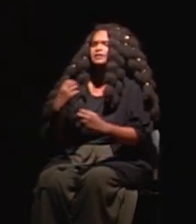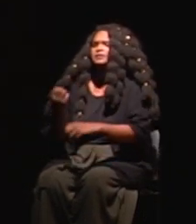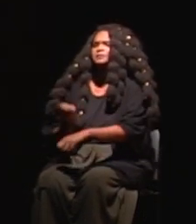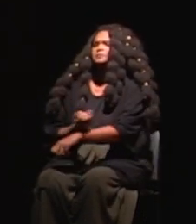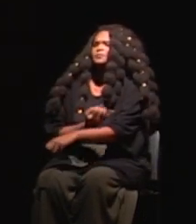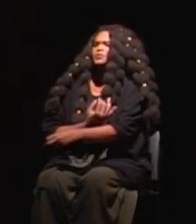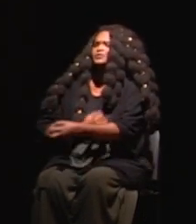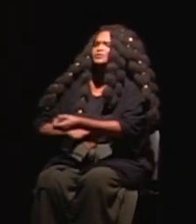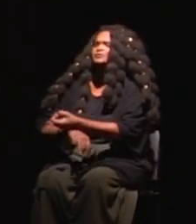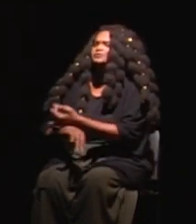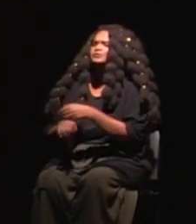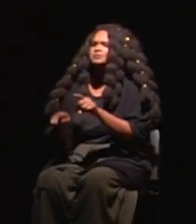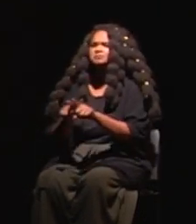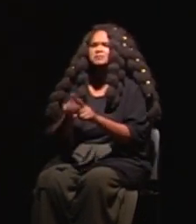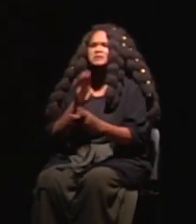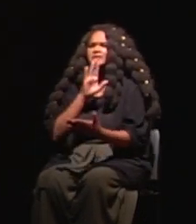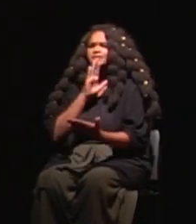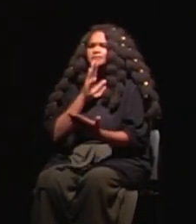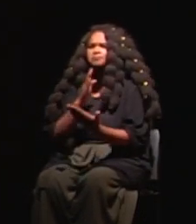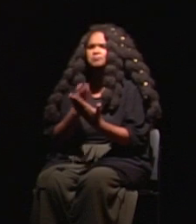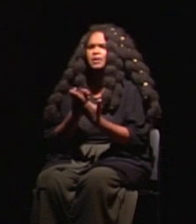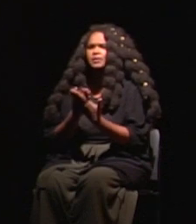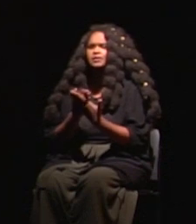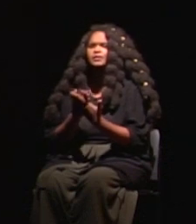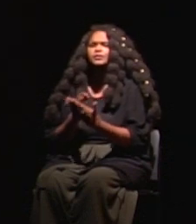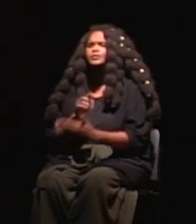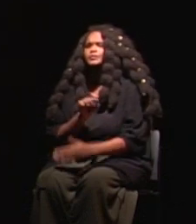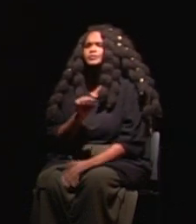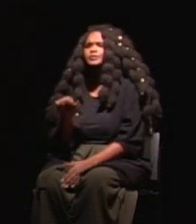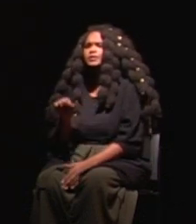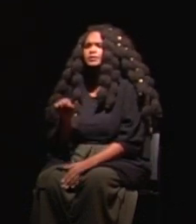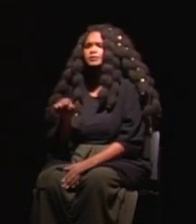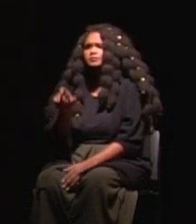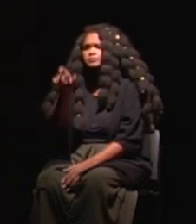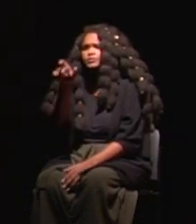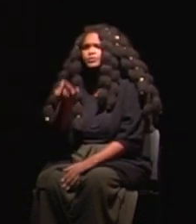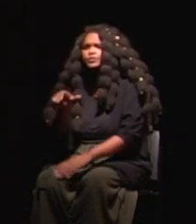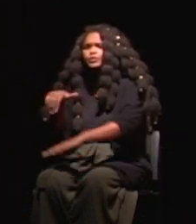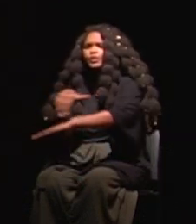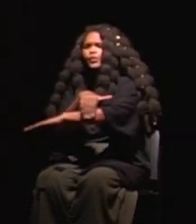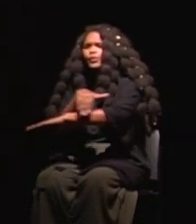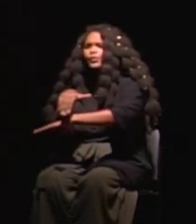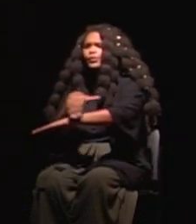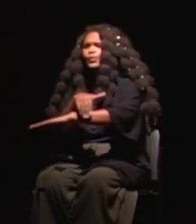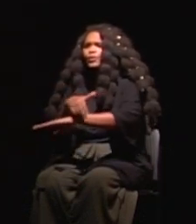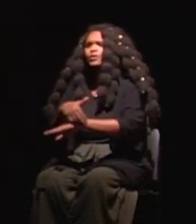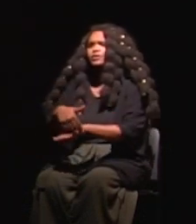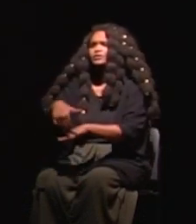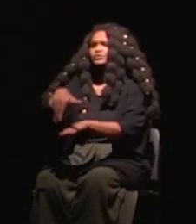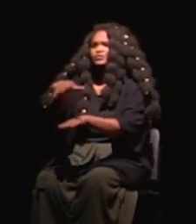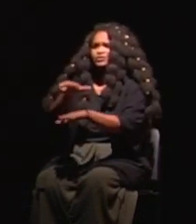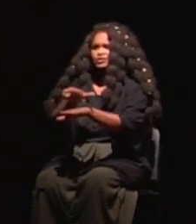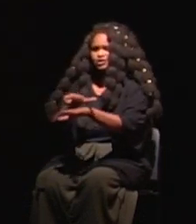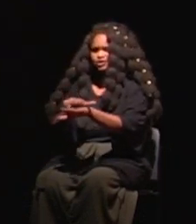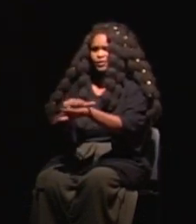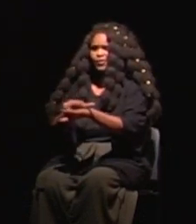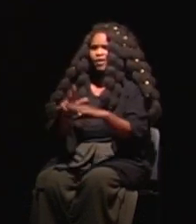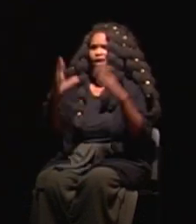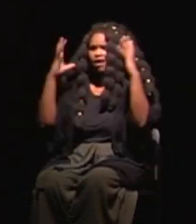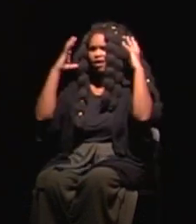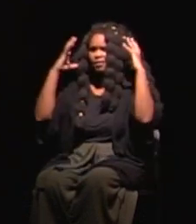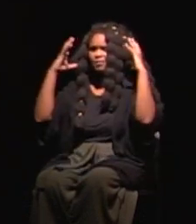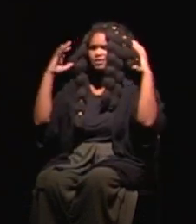emocionadíssima, fascinada com um cidadão da rua deitado no chão com a cabeça dentro de